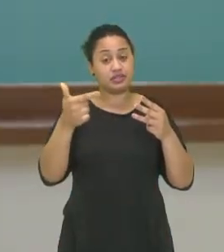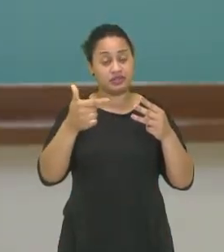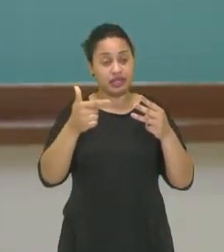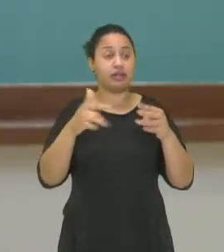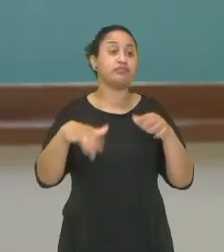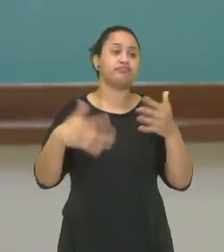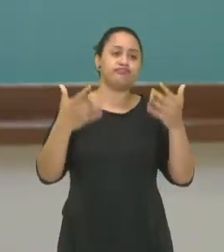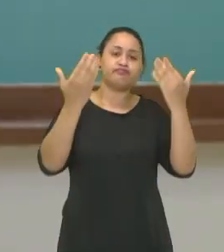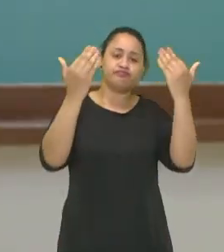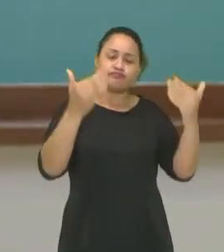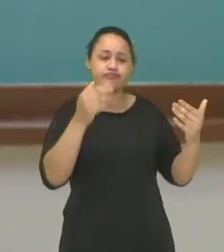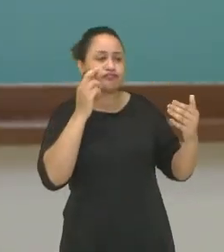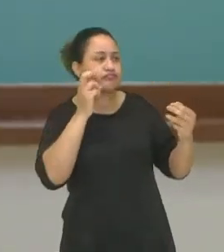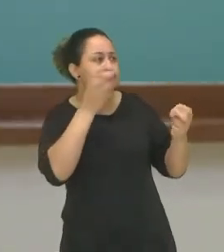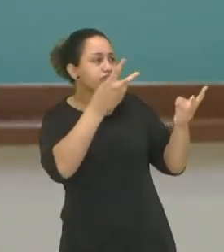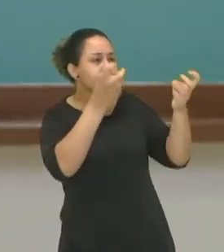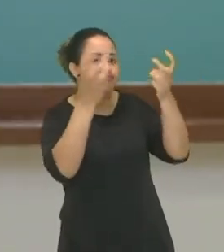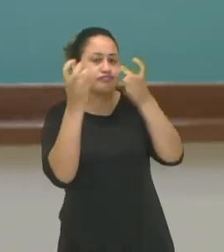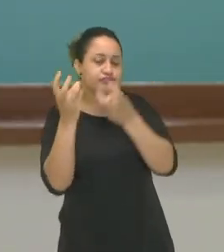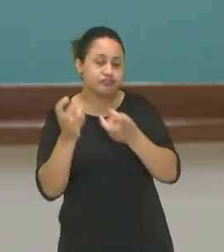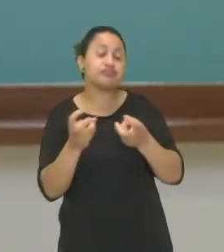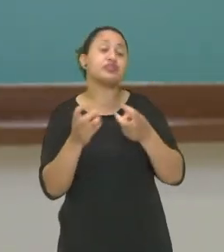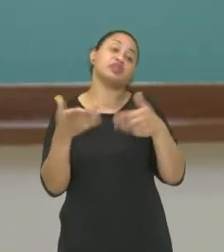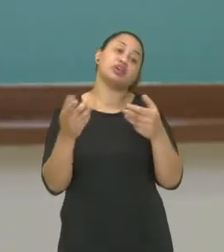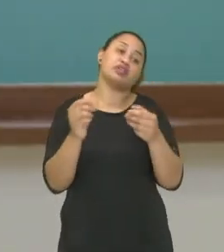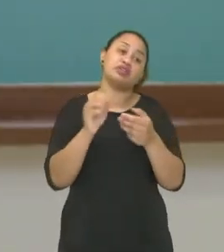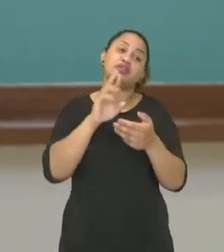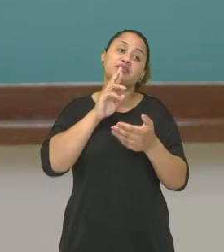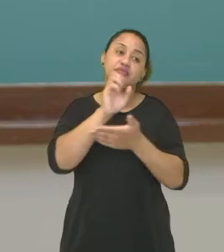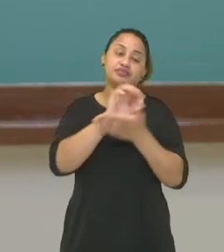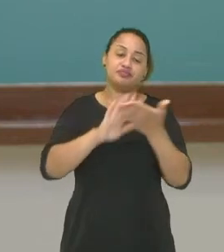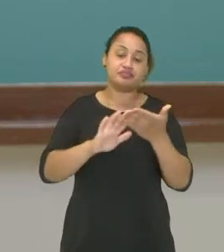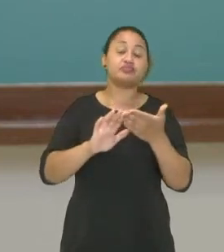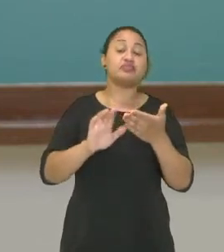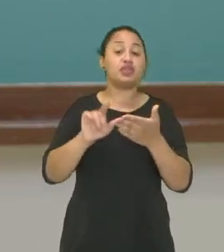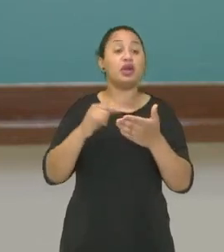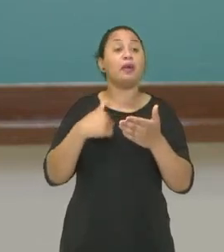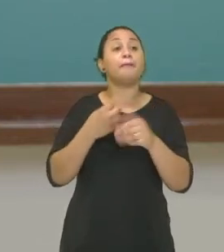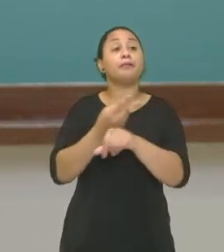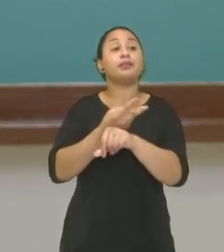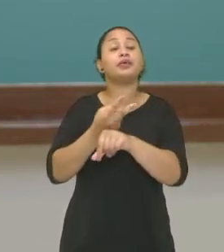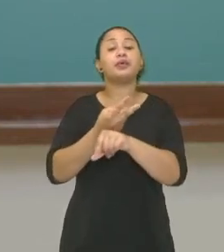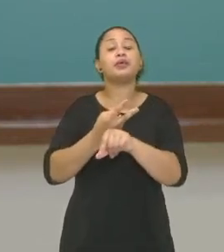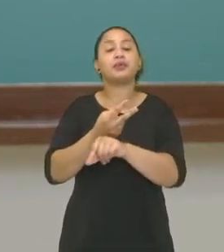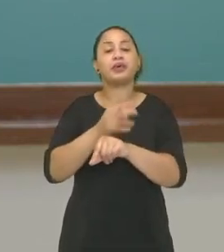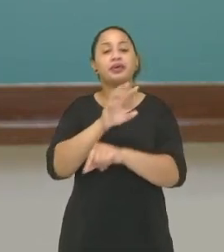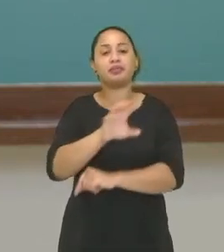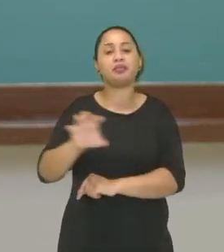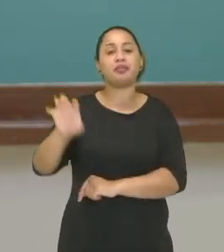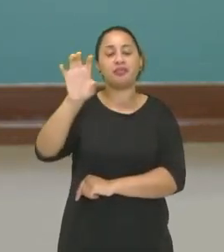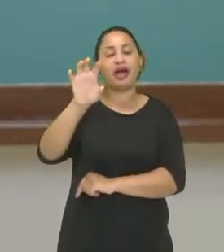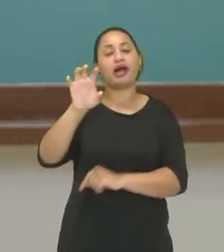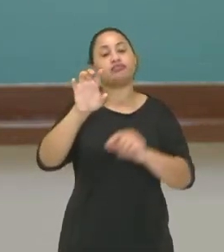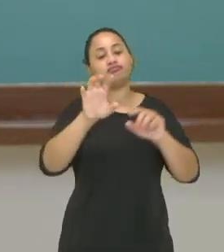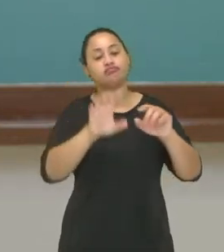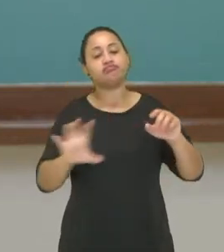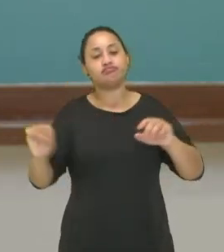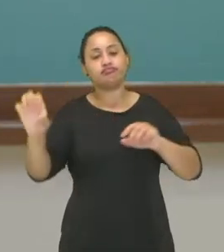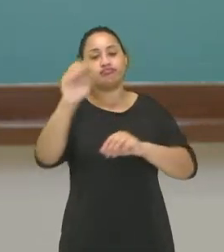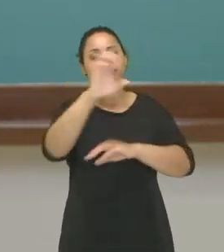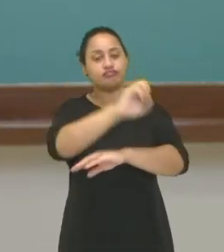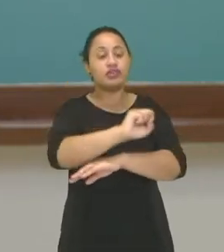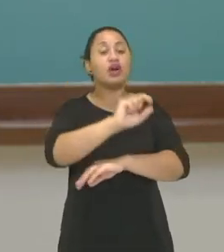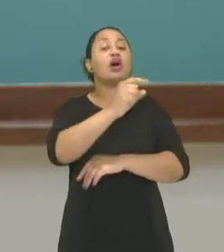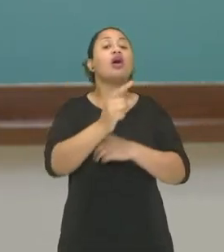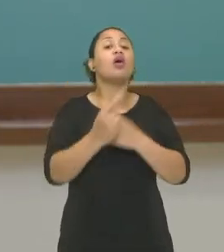essas análises quando vai fazer um exercício. Lembre, sempre procure numa teia alimentar ou numa cadeia onde